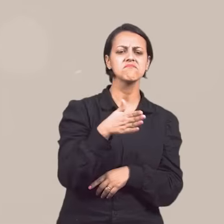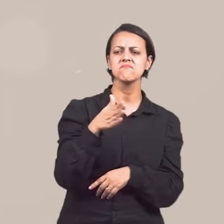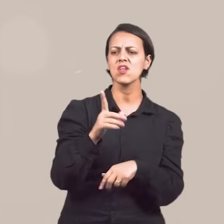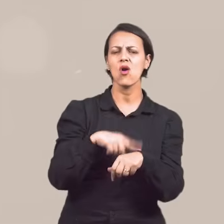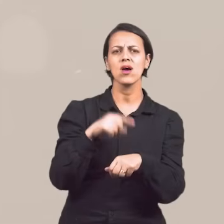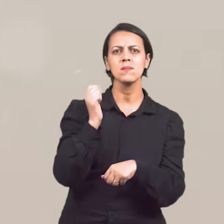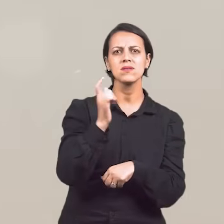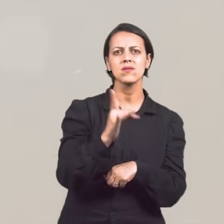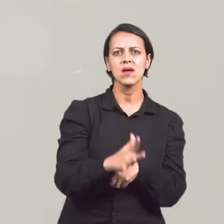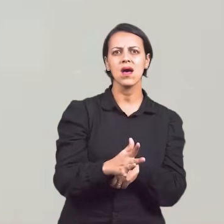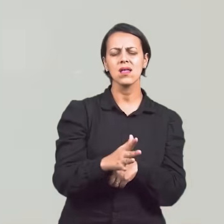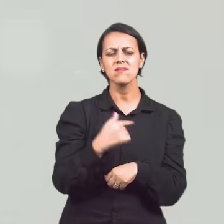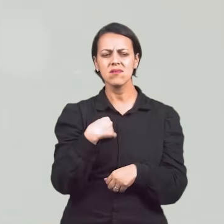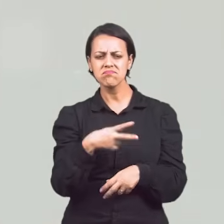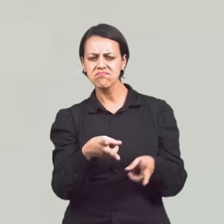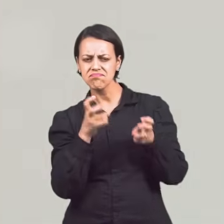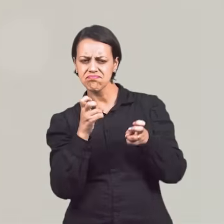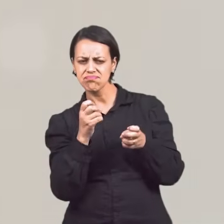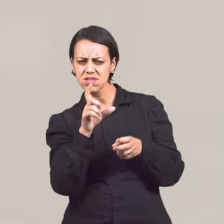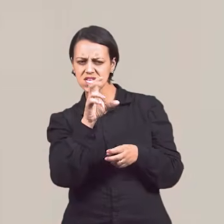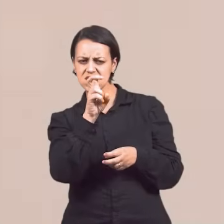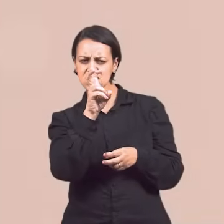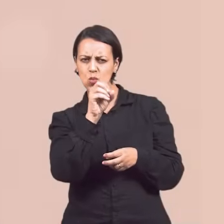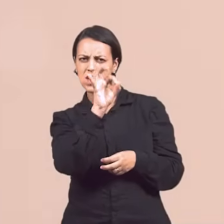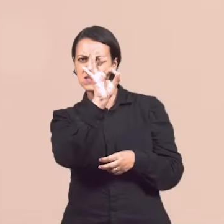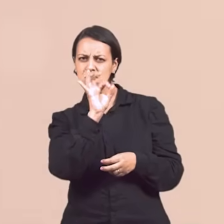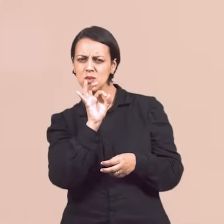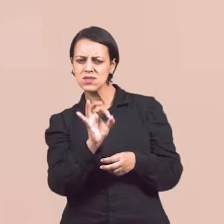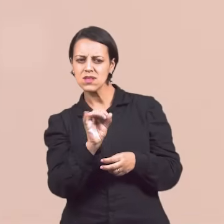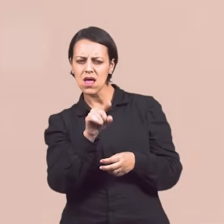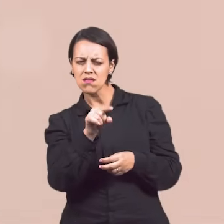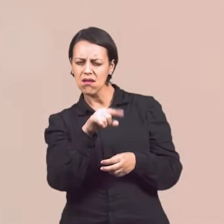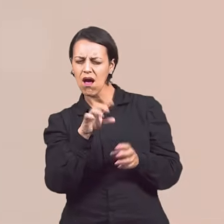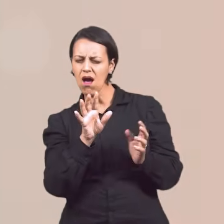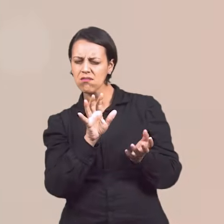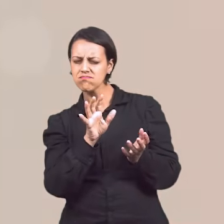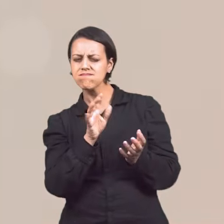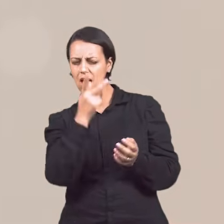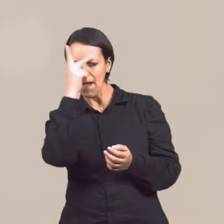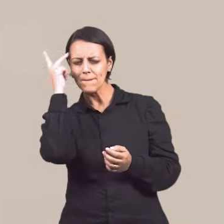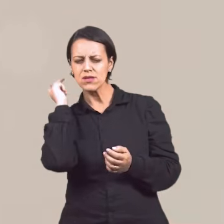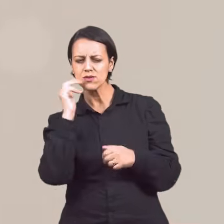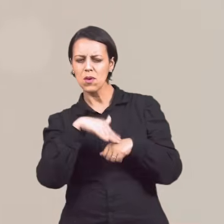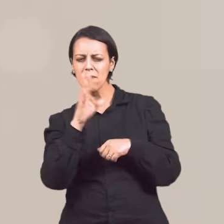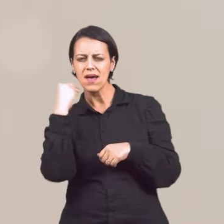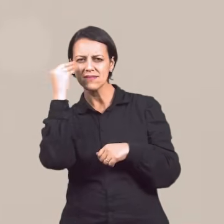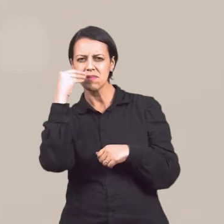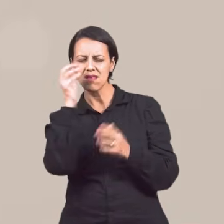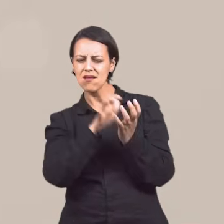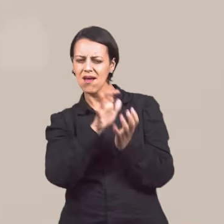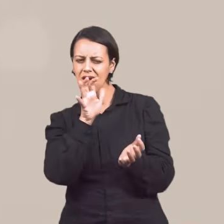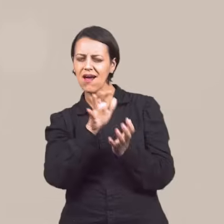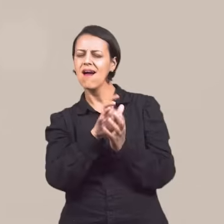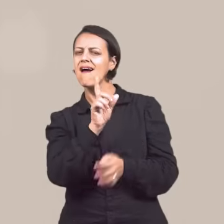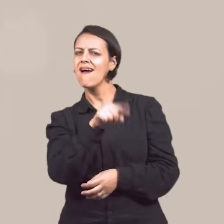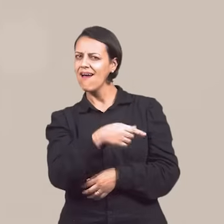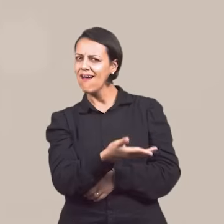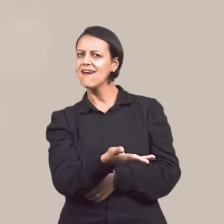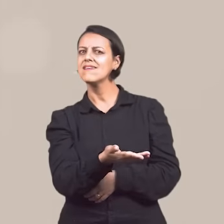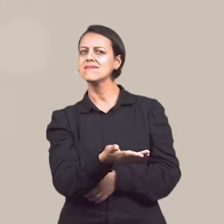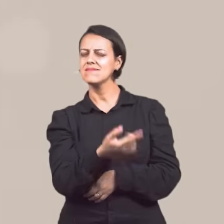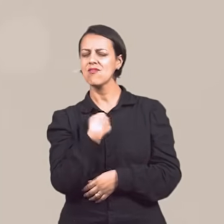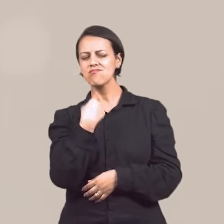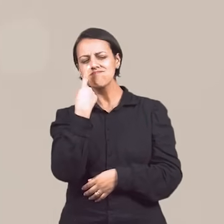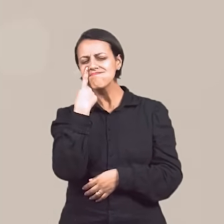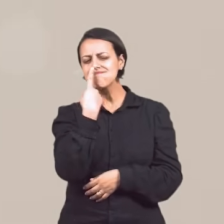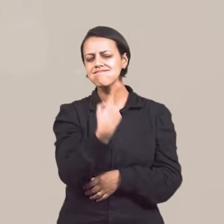das madrugadas. Nas igrejas que eu vou, nas madrugadas, mais de 50% do